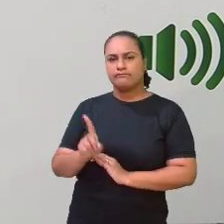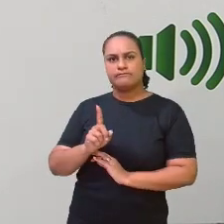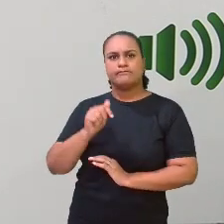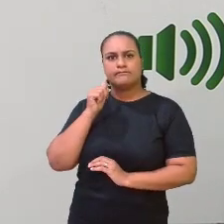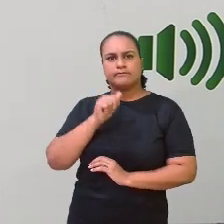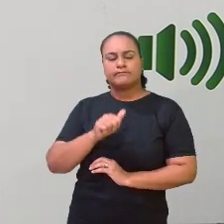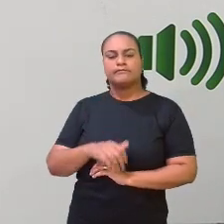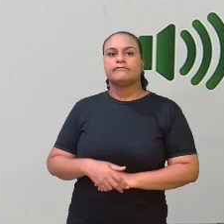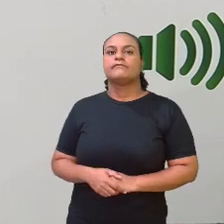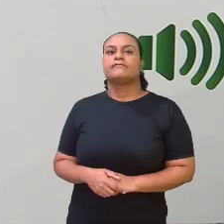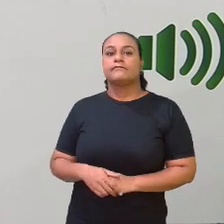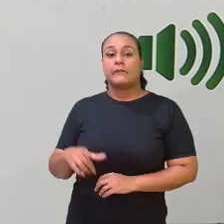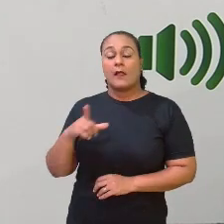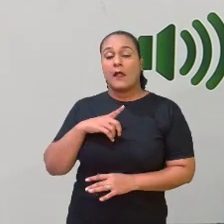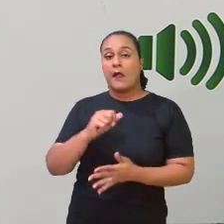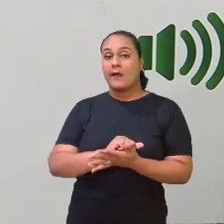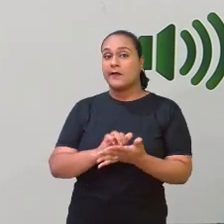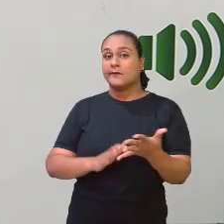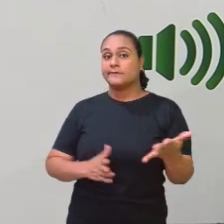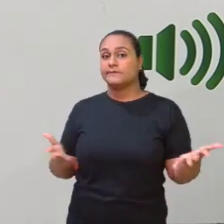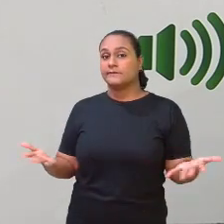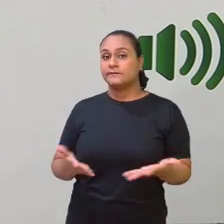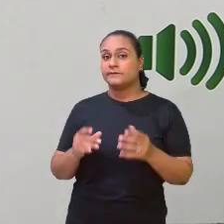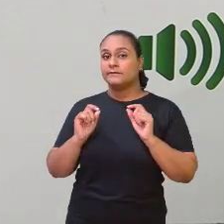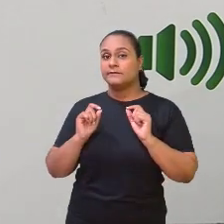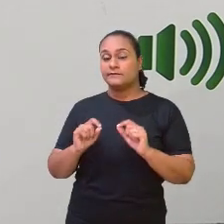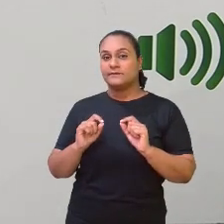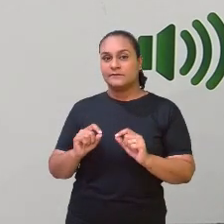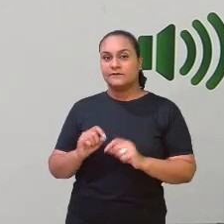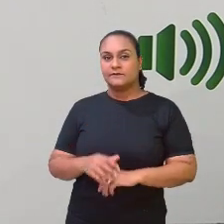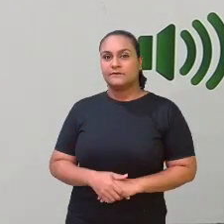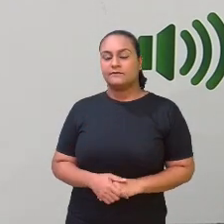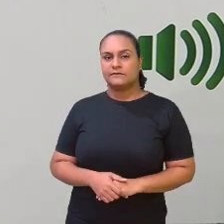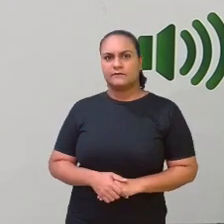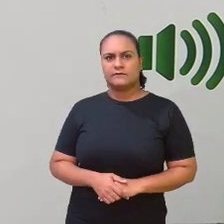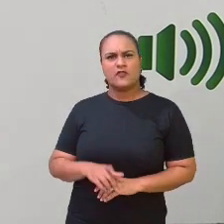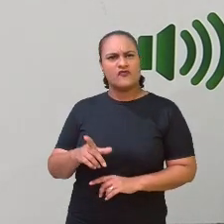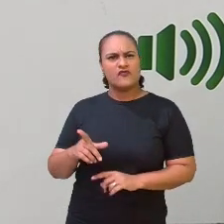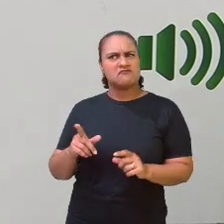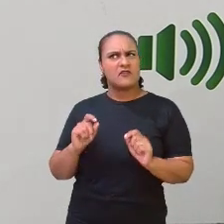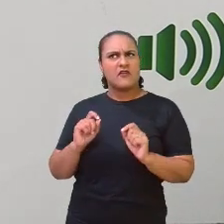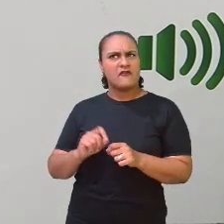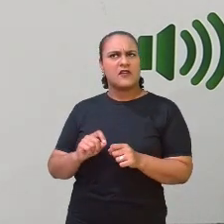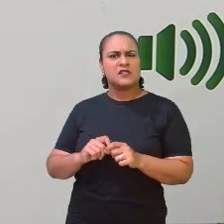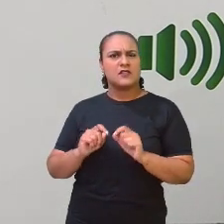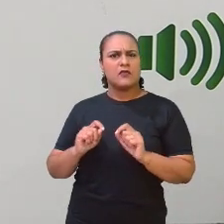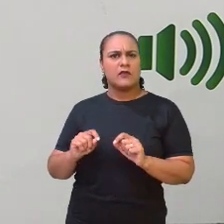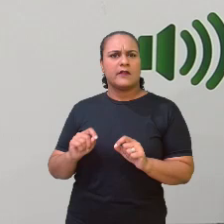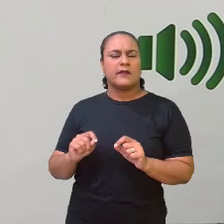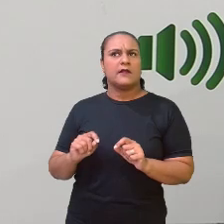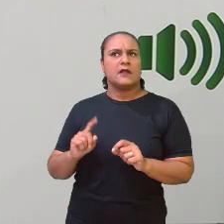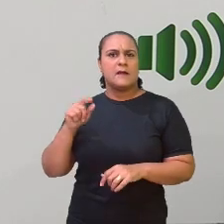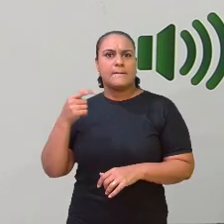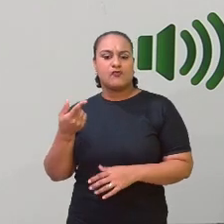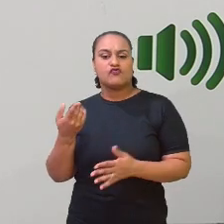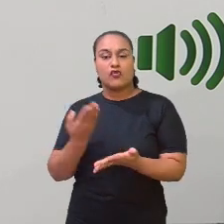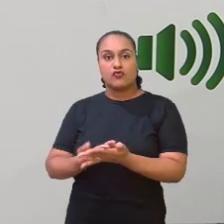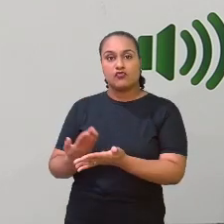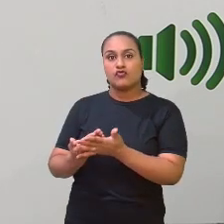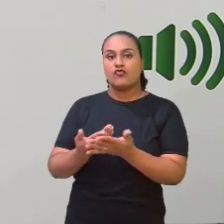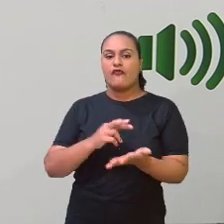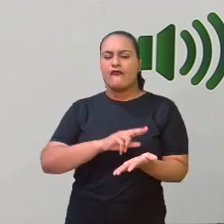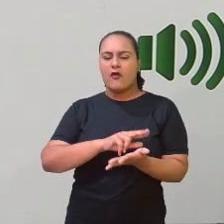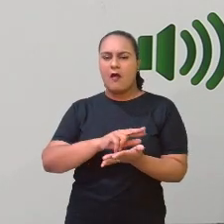olha, vamos sim à atividade de hoje. Agora a gente vai, ó. O que você vai fazer? Depois da gente ver vários tipos de representação, você